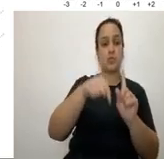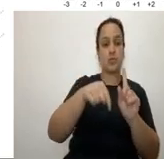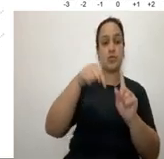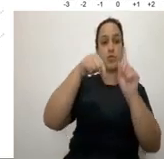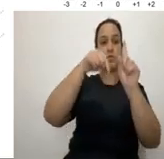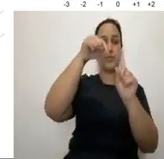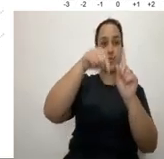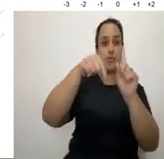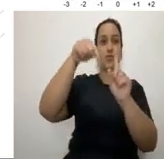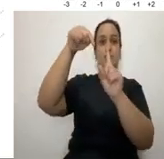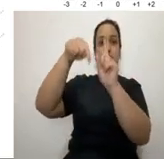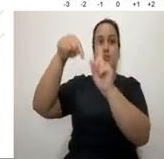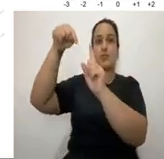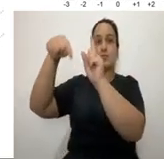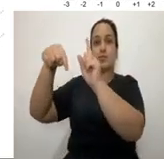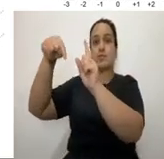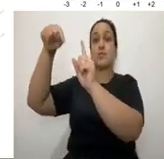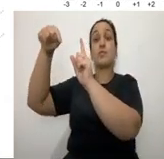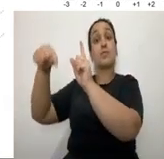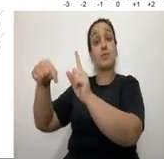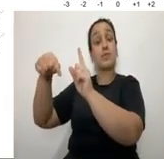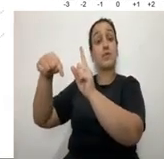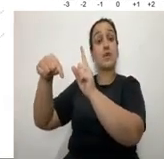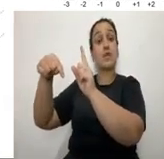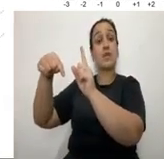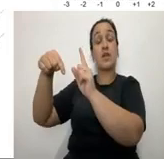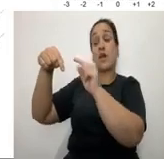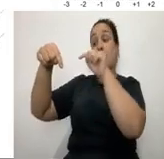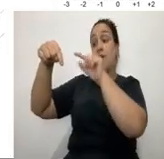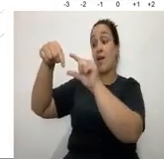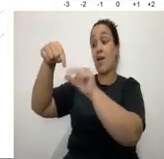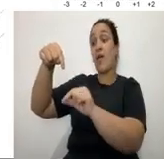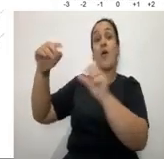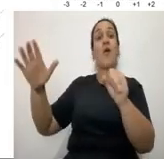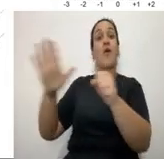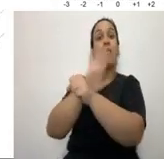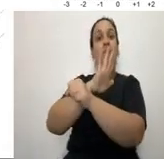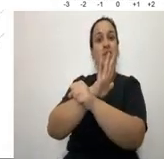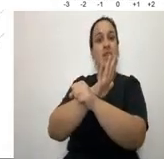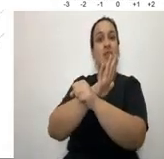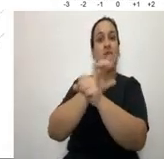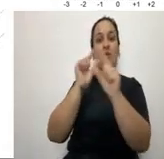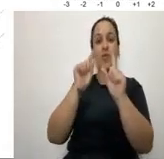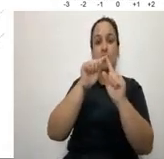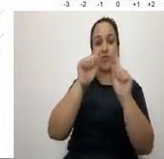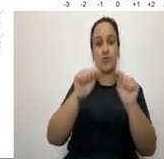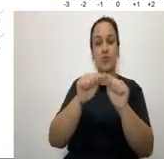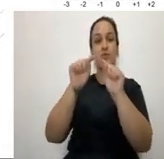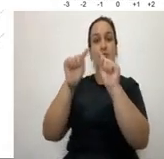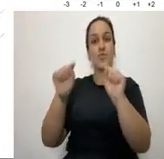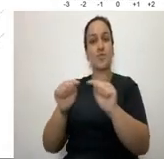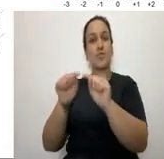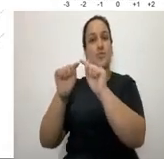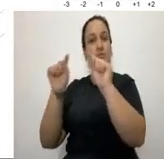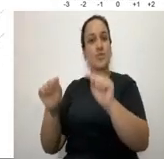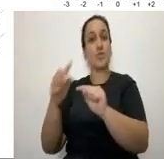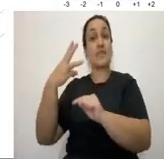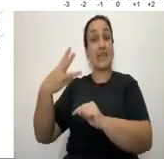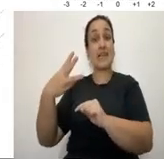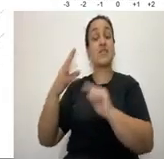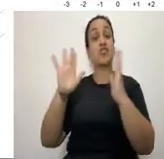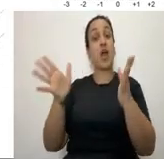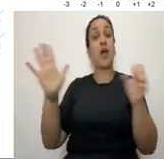né? O elétron mais energético está no nível 2, no subnível 1, né? Número quântico secundário